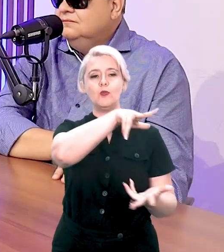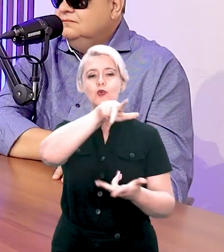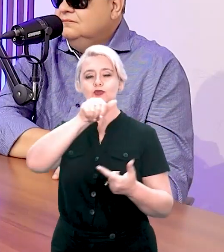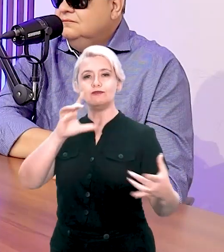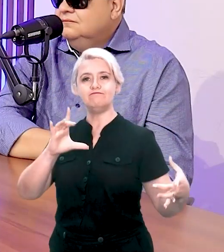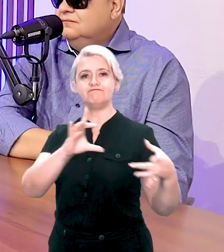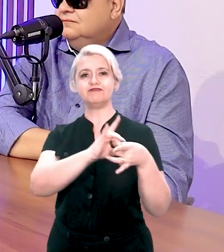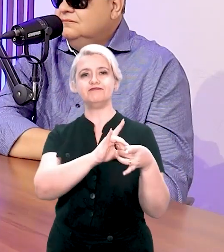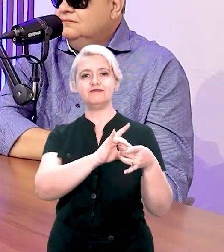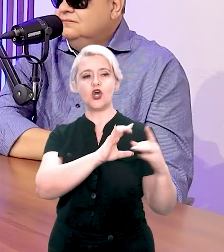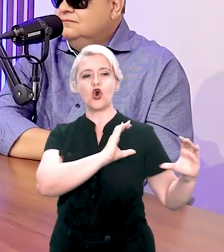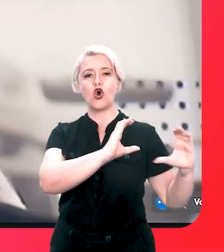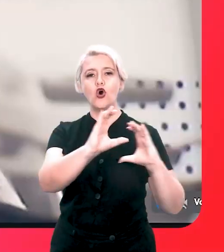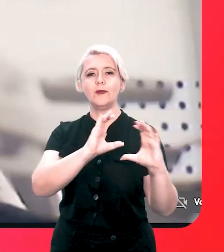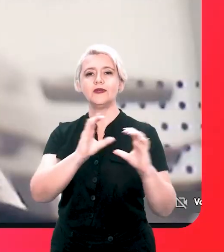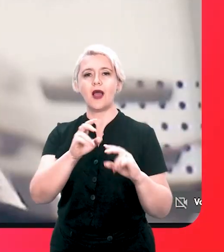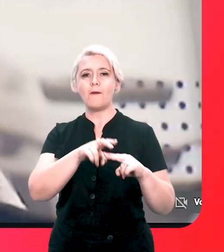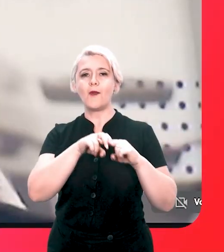pela música